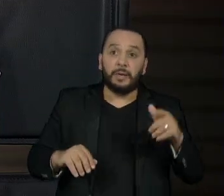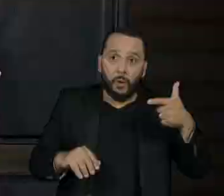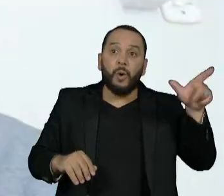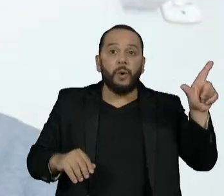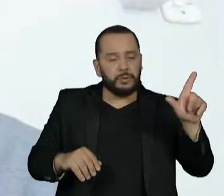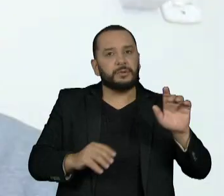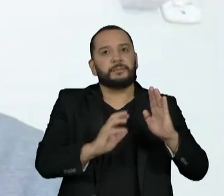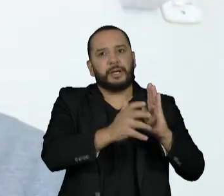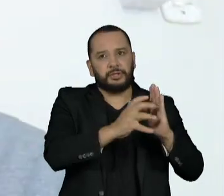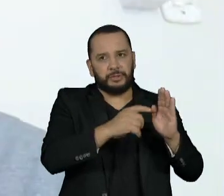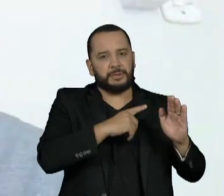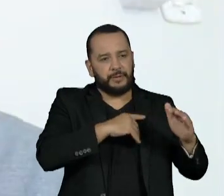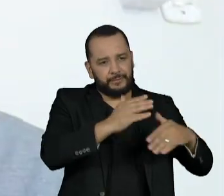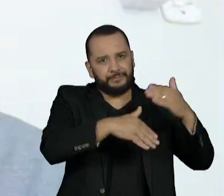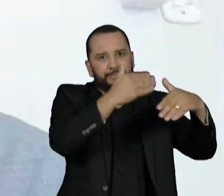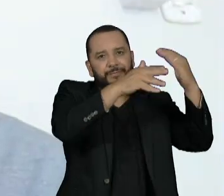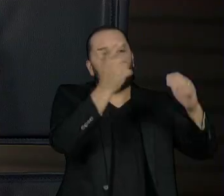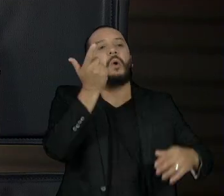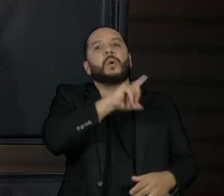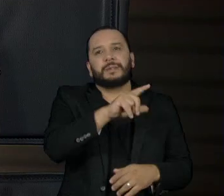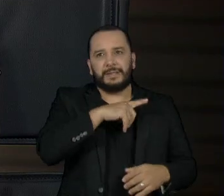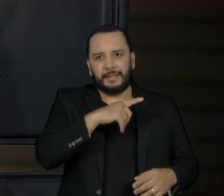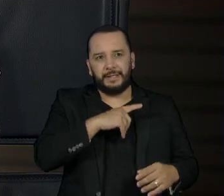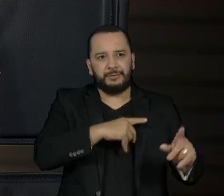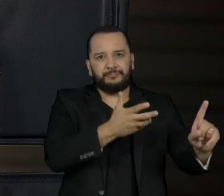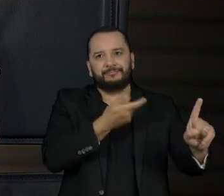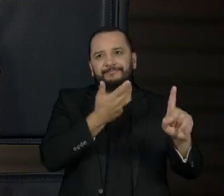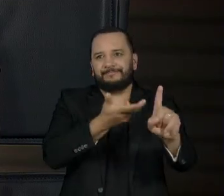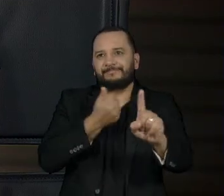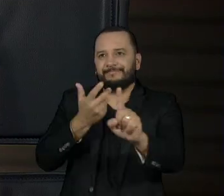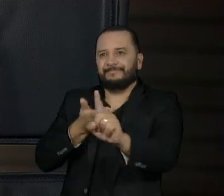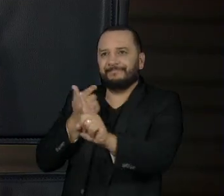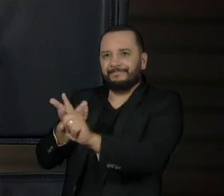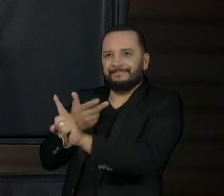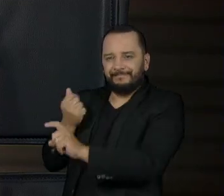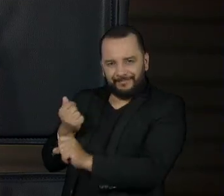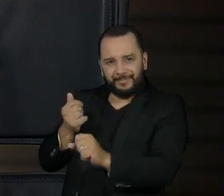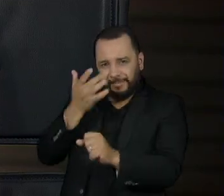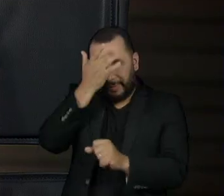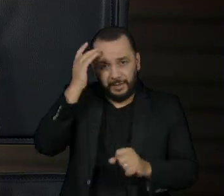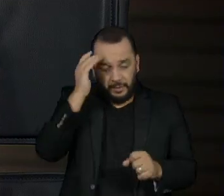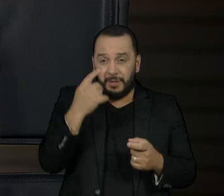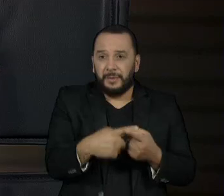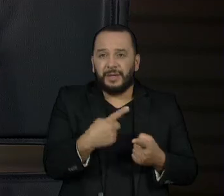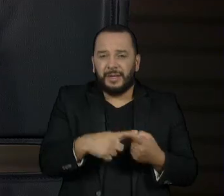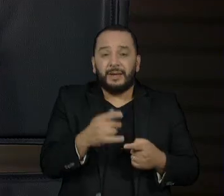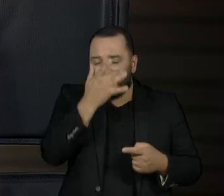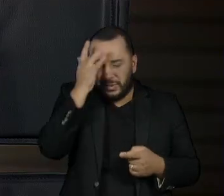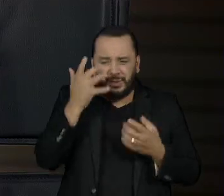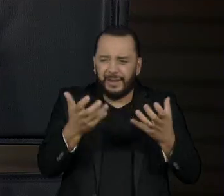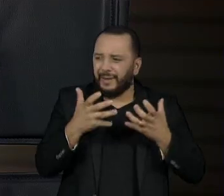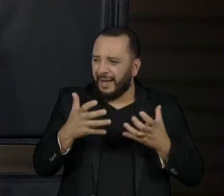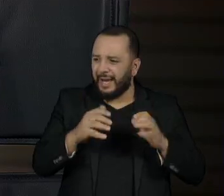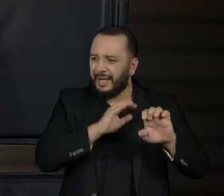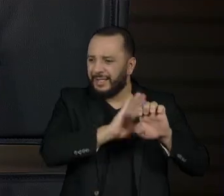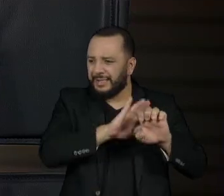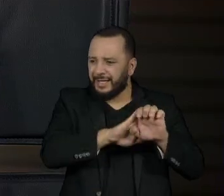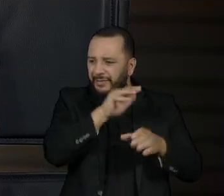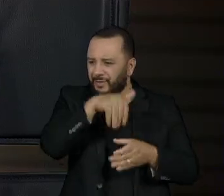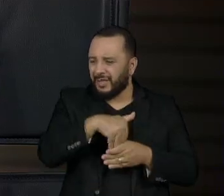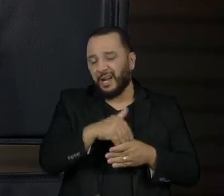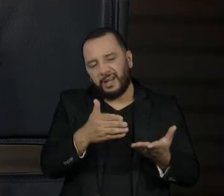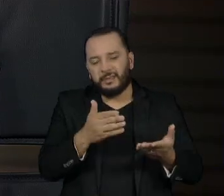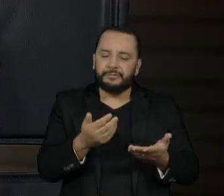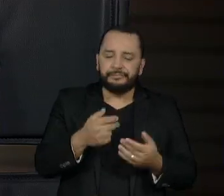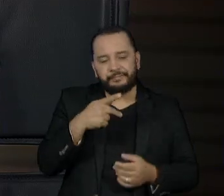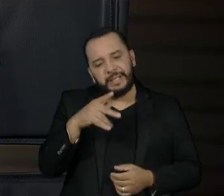partidos também emergiram e conquistaram esse eleitor e essa eleitora que por muito tempo se via sem uma opção e acabava votando no PT,